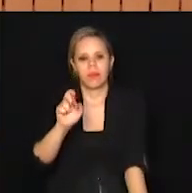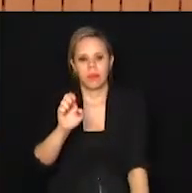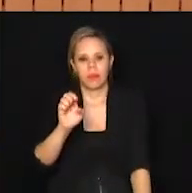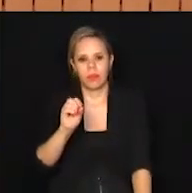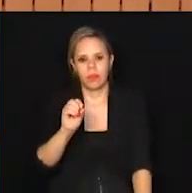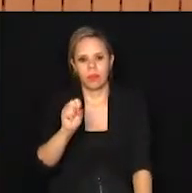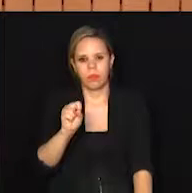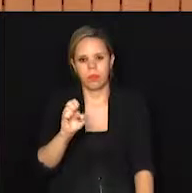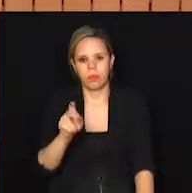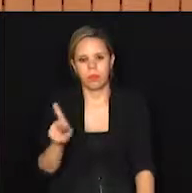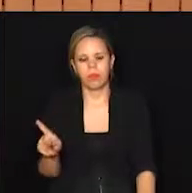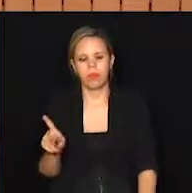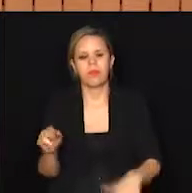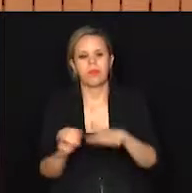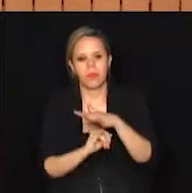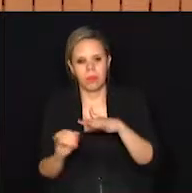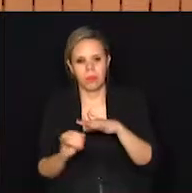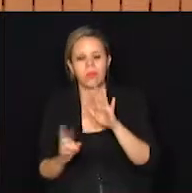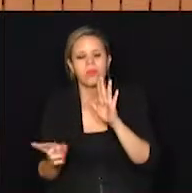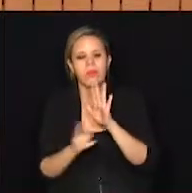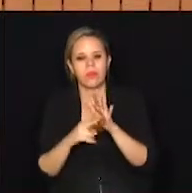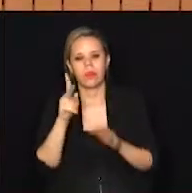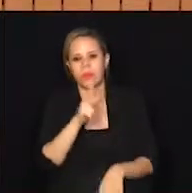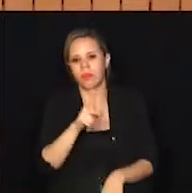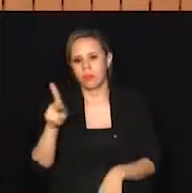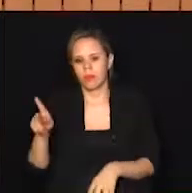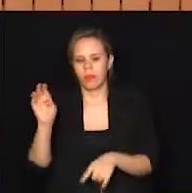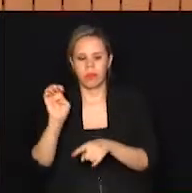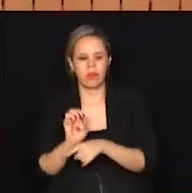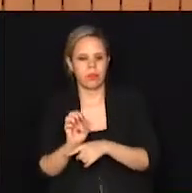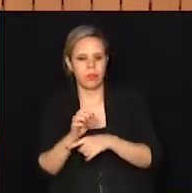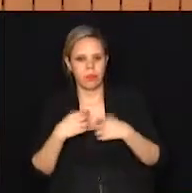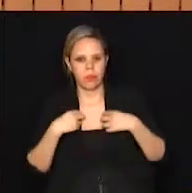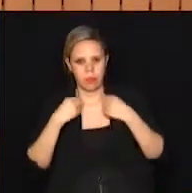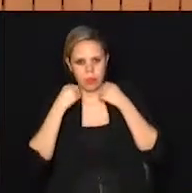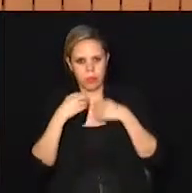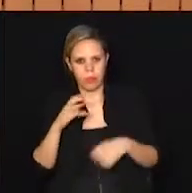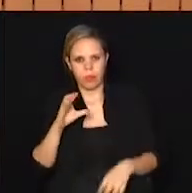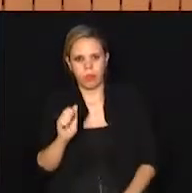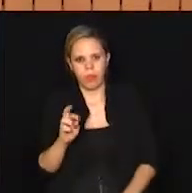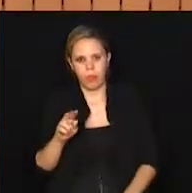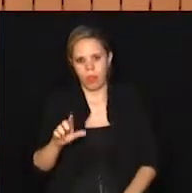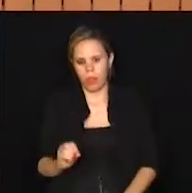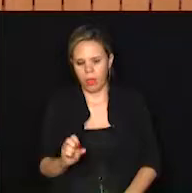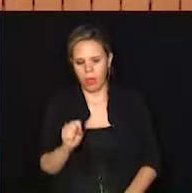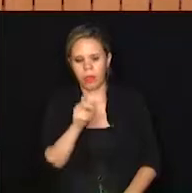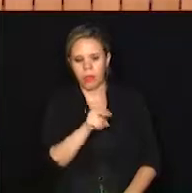entidade que representa os professores da rede estadual, o